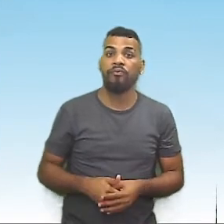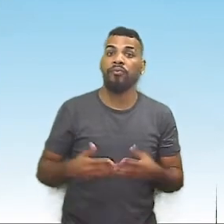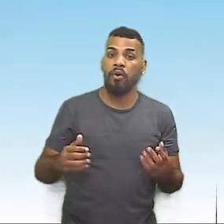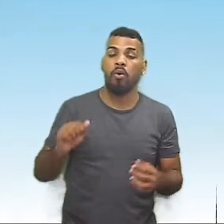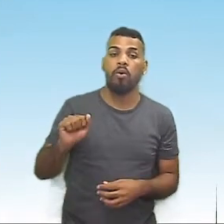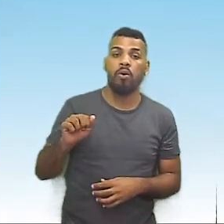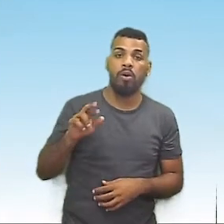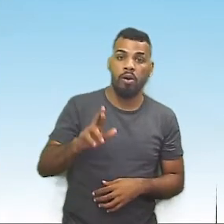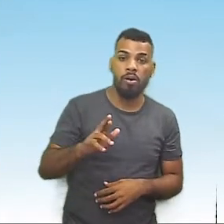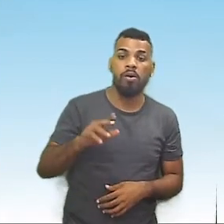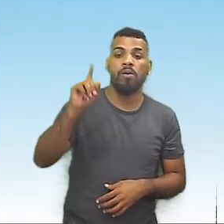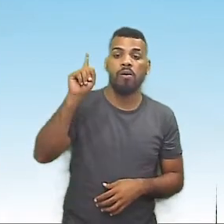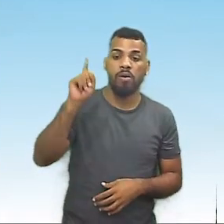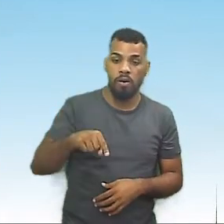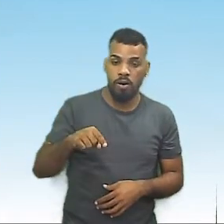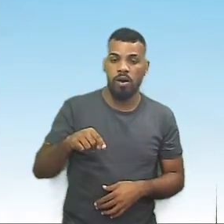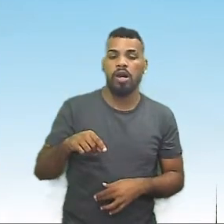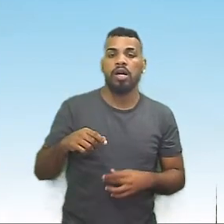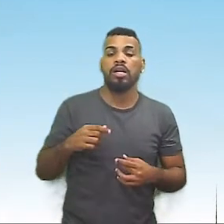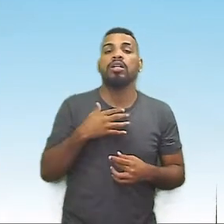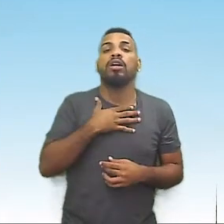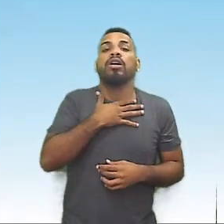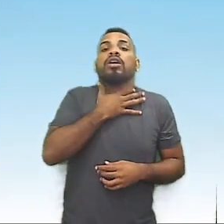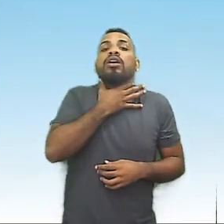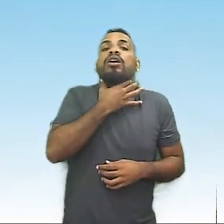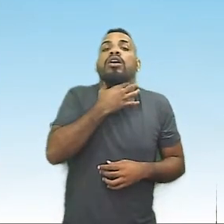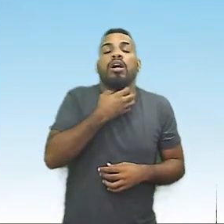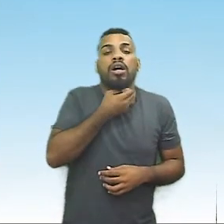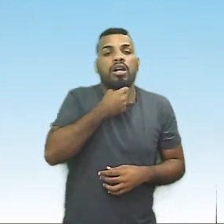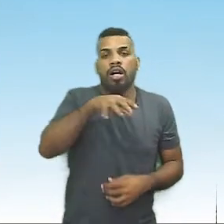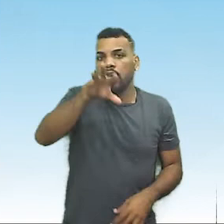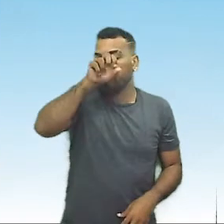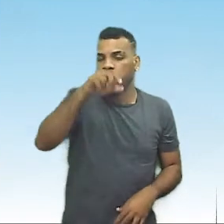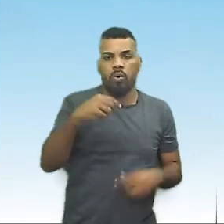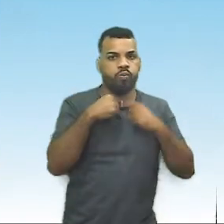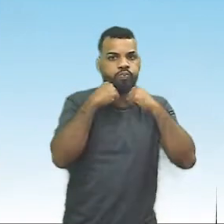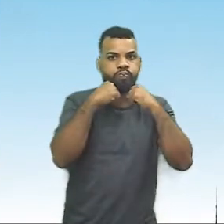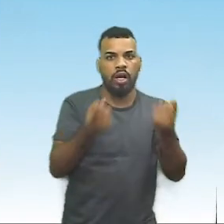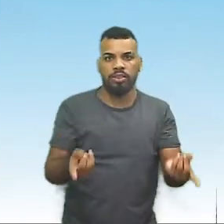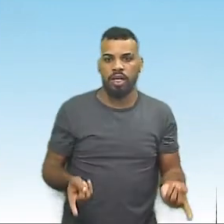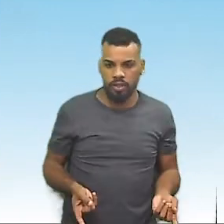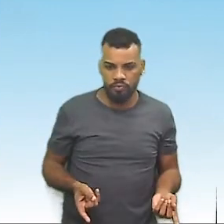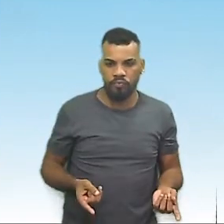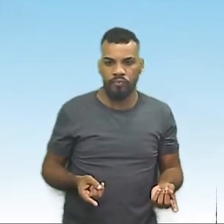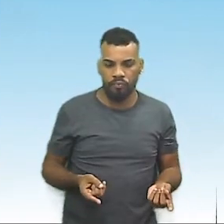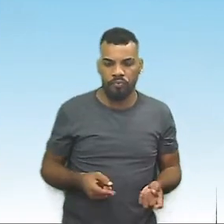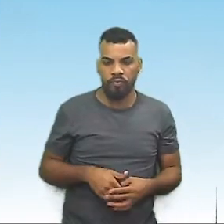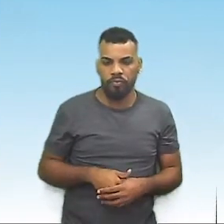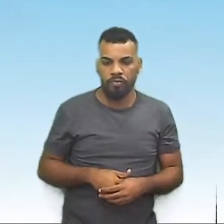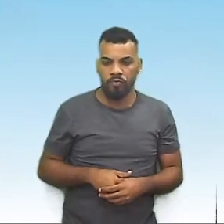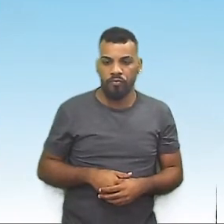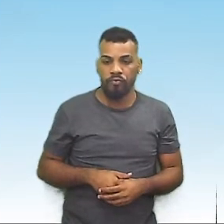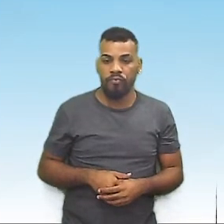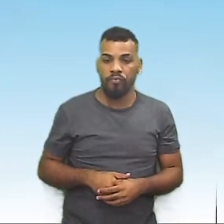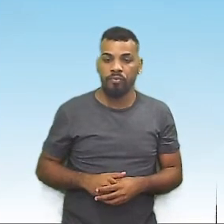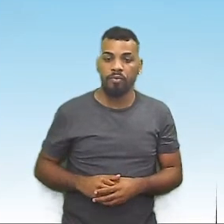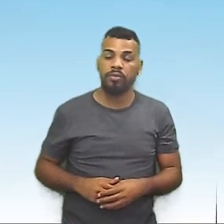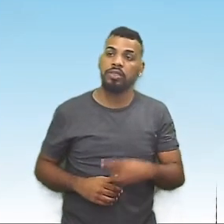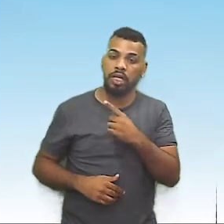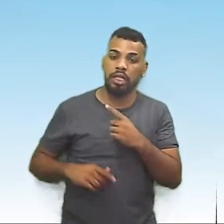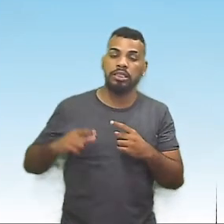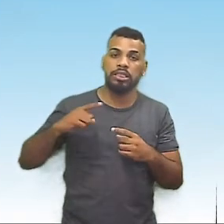ele é rarefeito e não conseguiríamos respirar. É por lá que ocorrem os